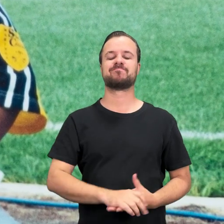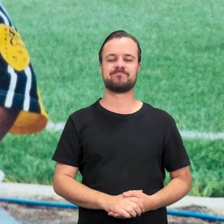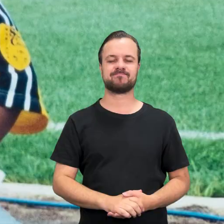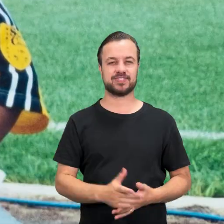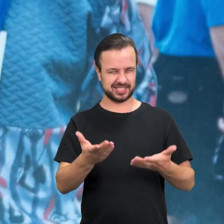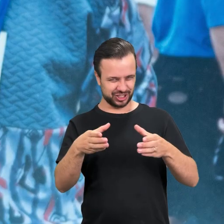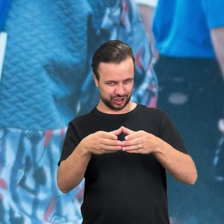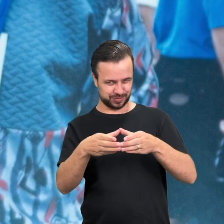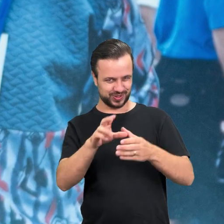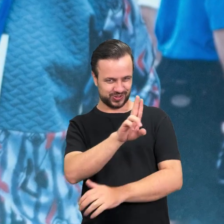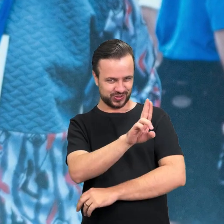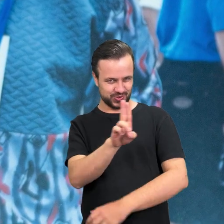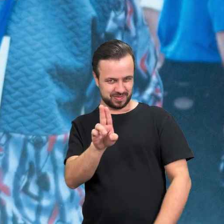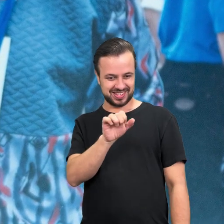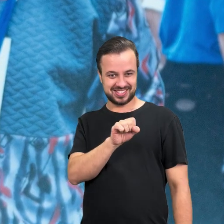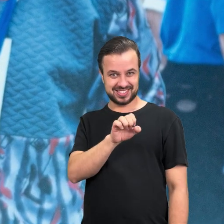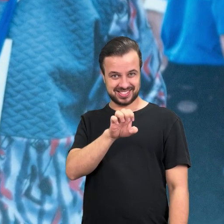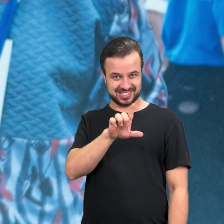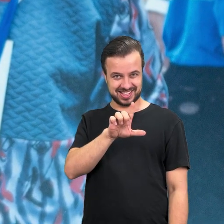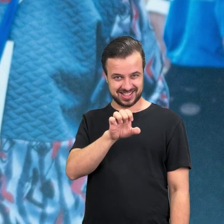gente começou em